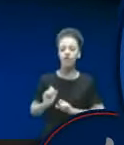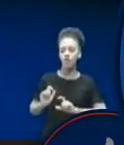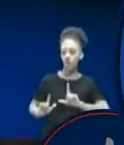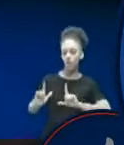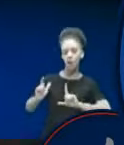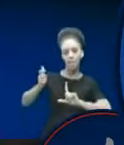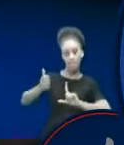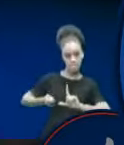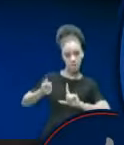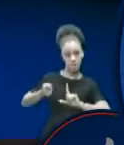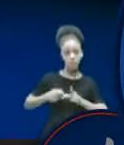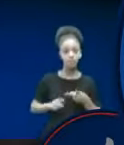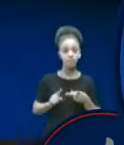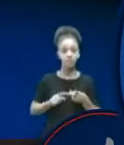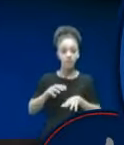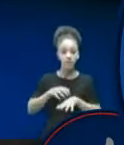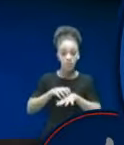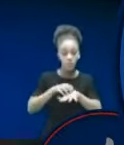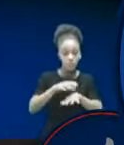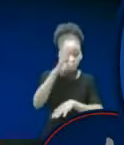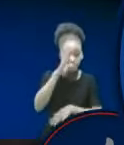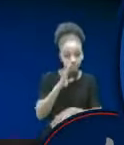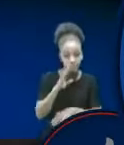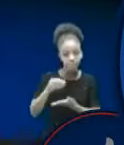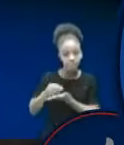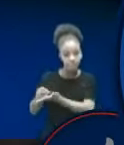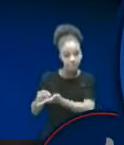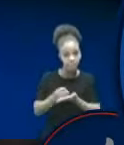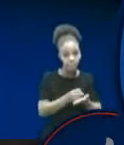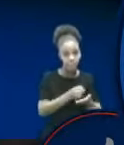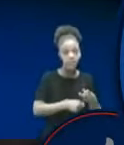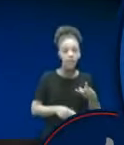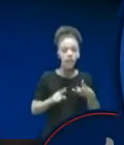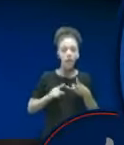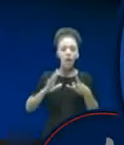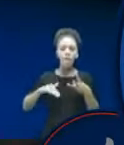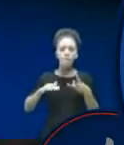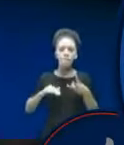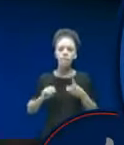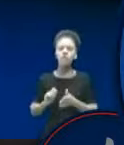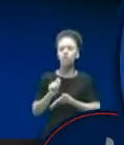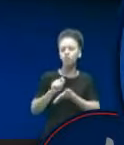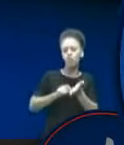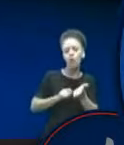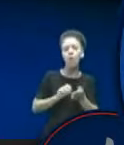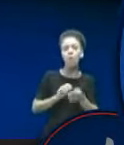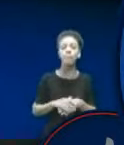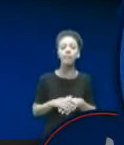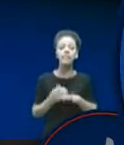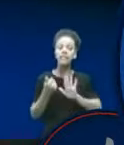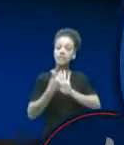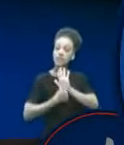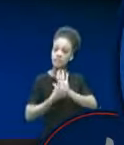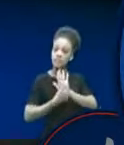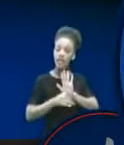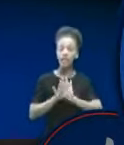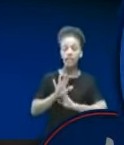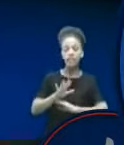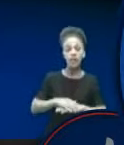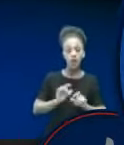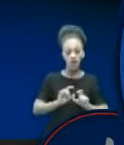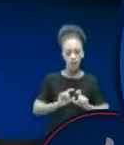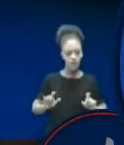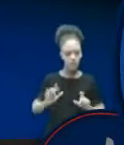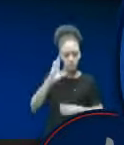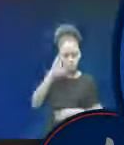vocês puderam ver, frete grátis nas Sim, compras, com certeza. Promoções e cupons. Então, a frase resume tudo. É vantagem